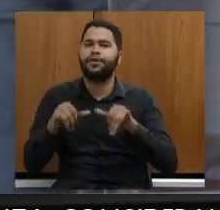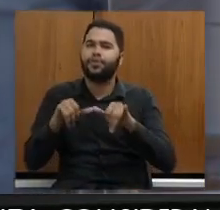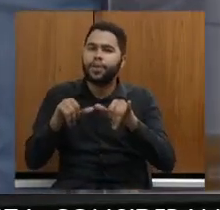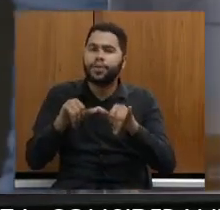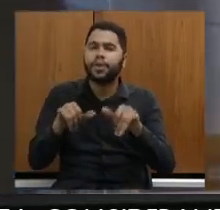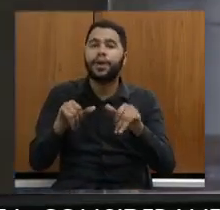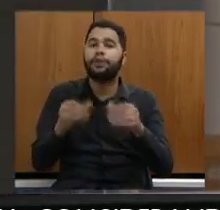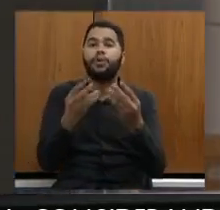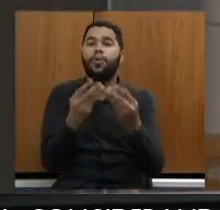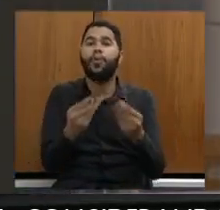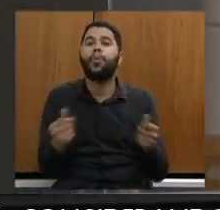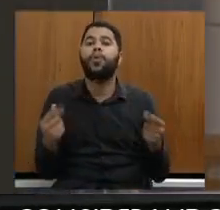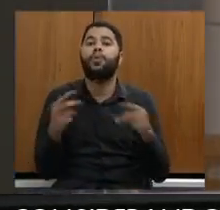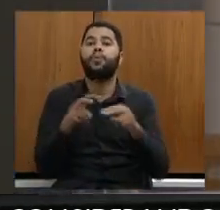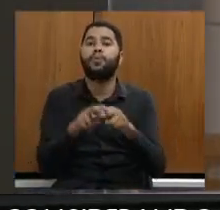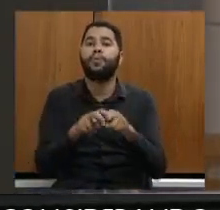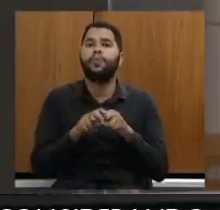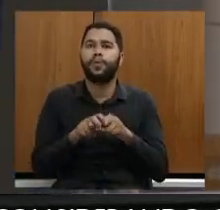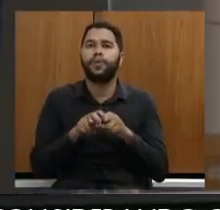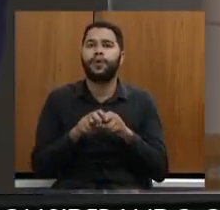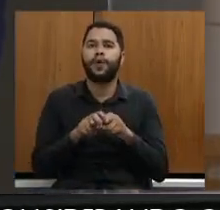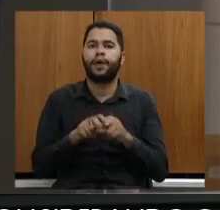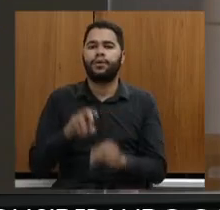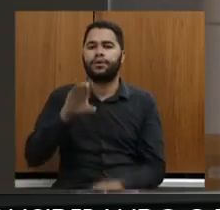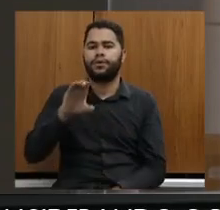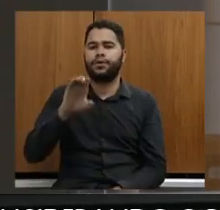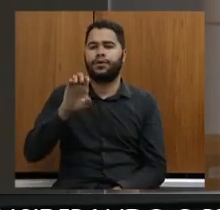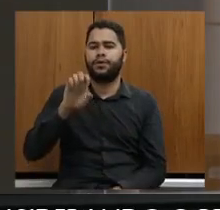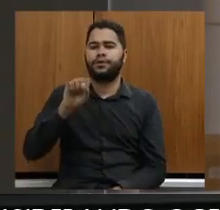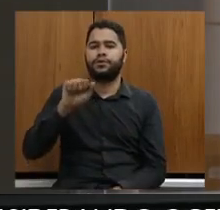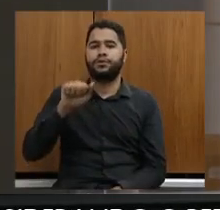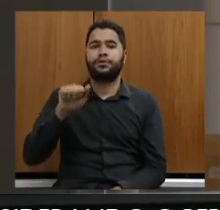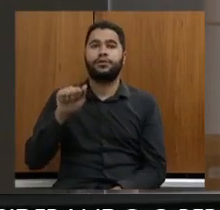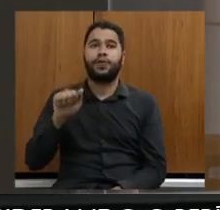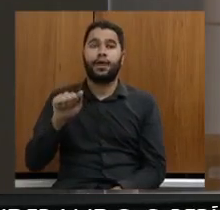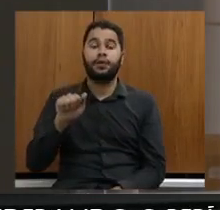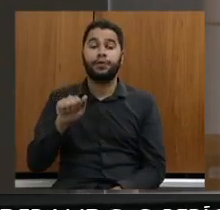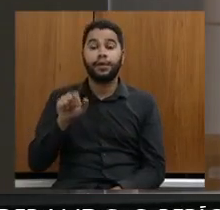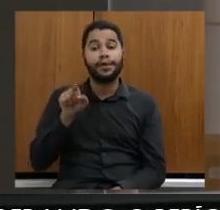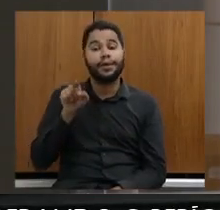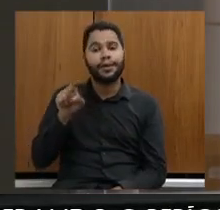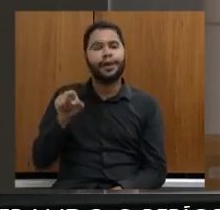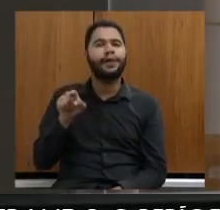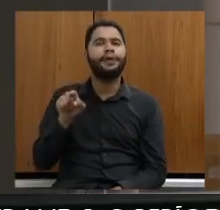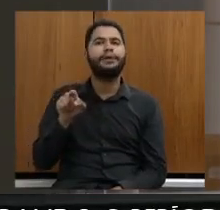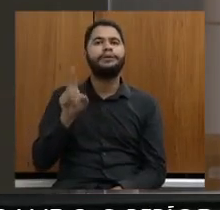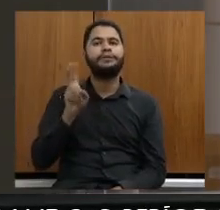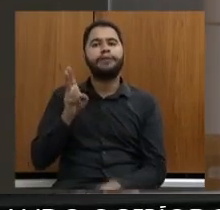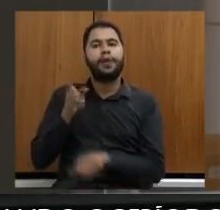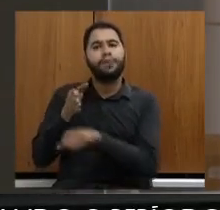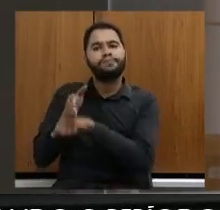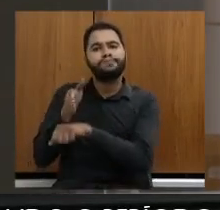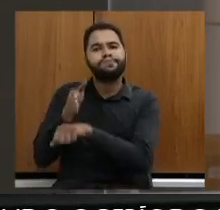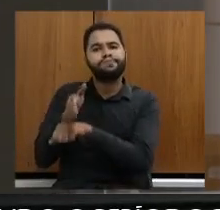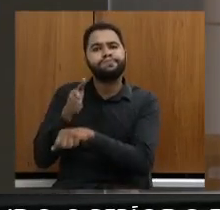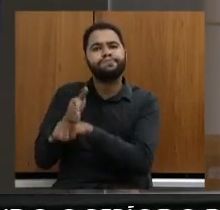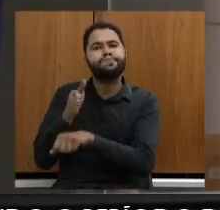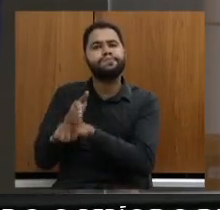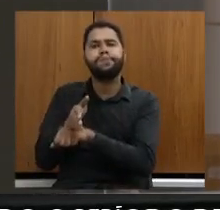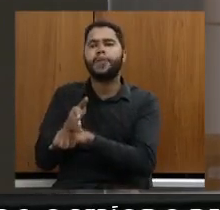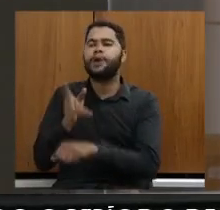não desapareceram quero instrumento por causa do Ceasa II é porque através do Ceasa eles têm acesso a